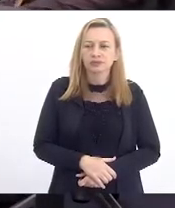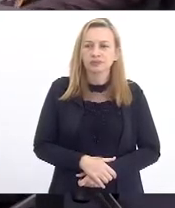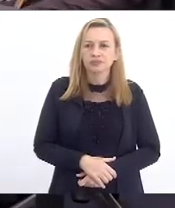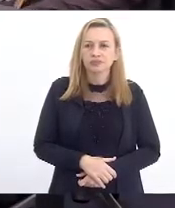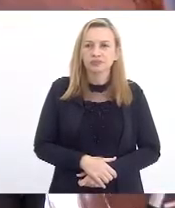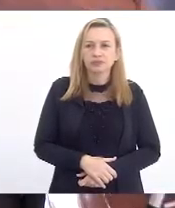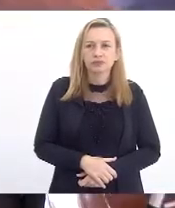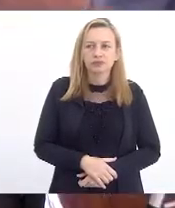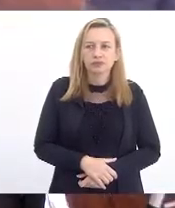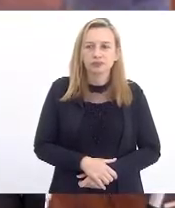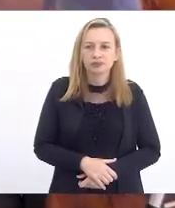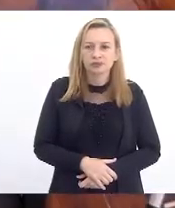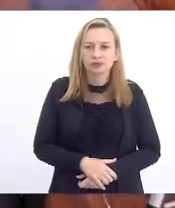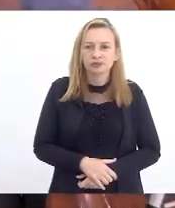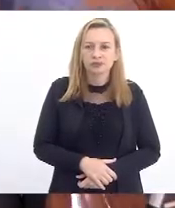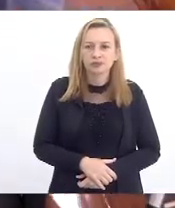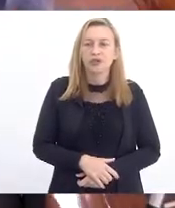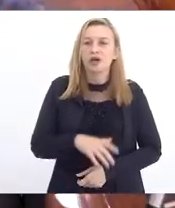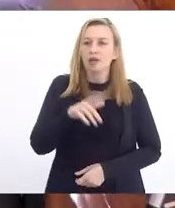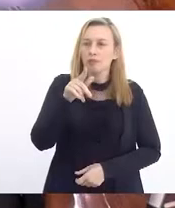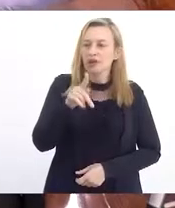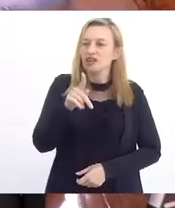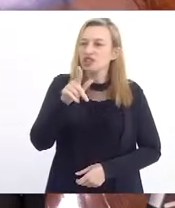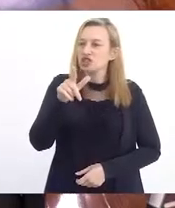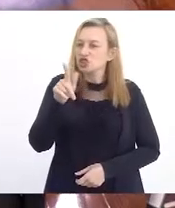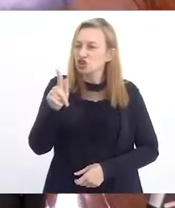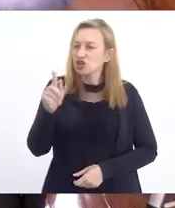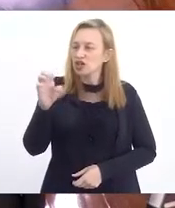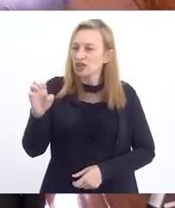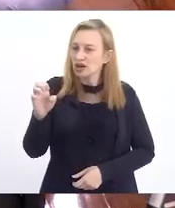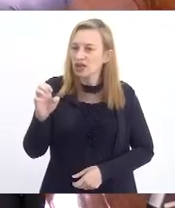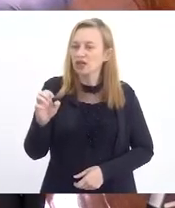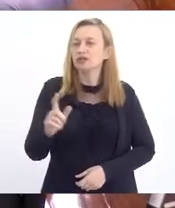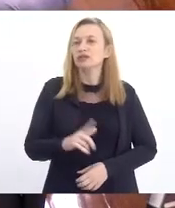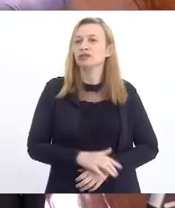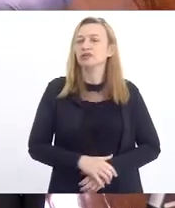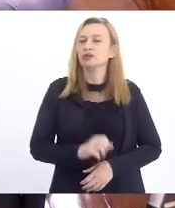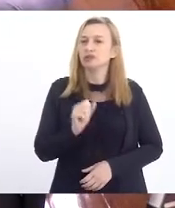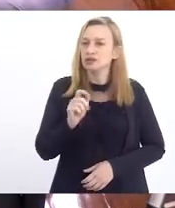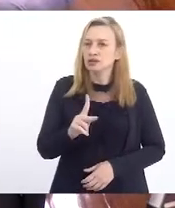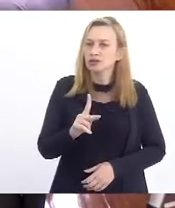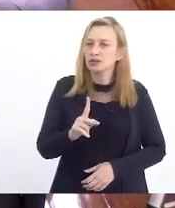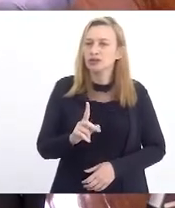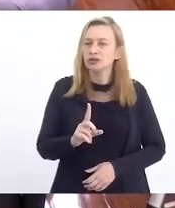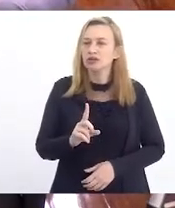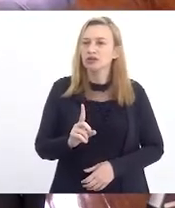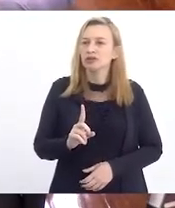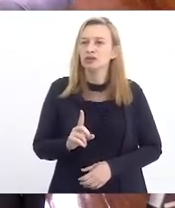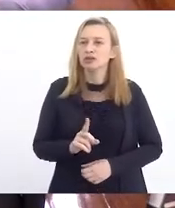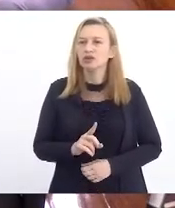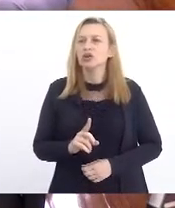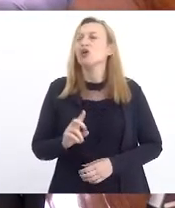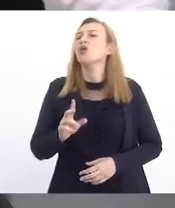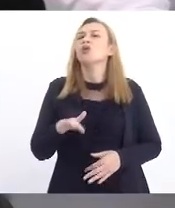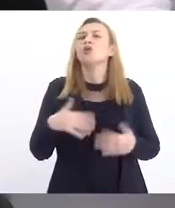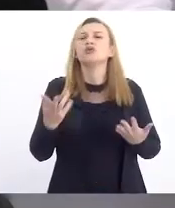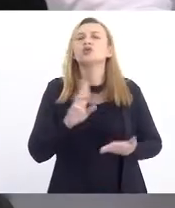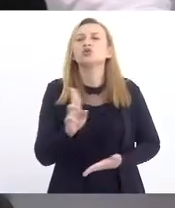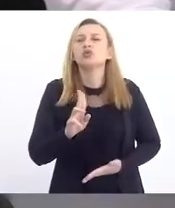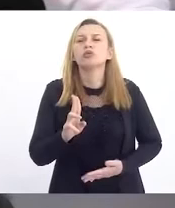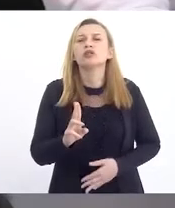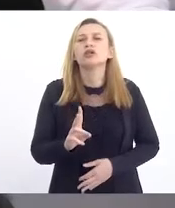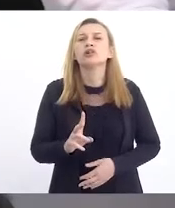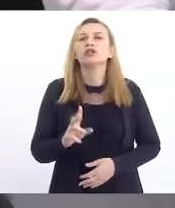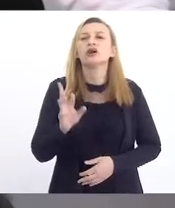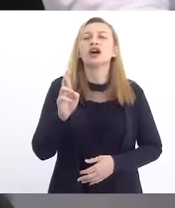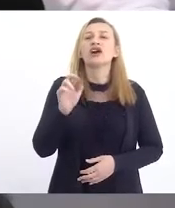só queria registrar, sou da PGE e sou diretor jurídico da SEDAE. Ok. Eu acabei não me registrando na mesa. Qual o seu nome? Rafael, desculpe. Cid. Perdão, qual é o seu